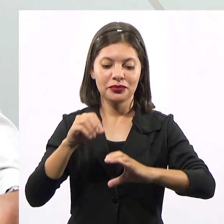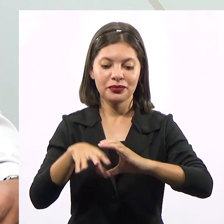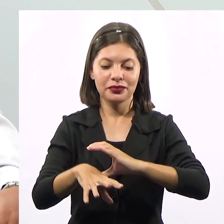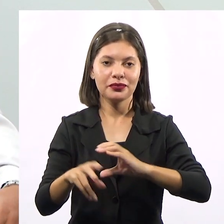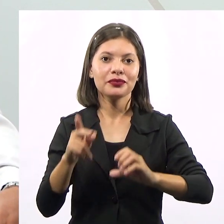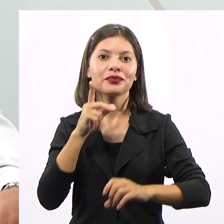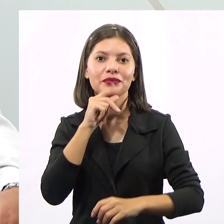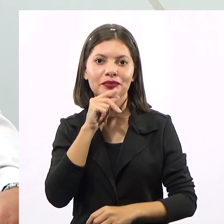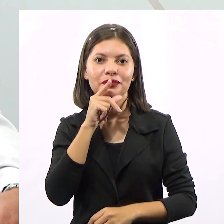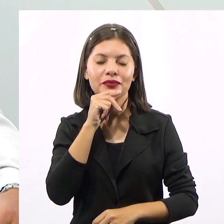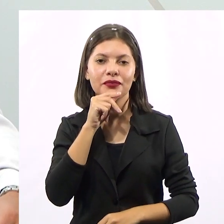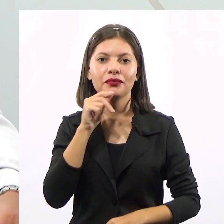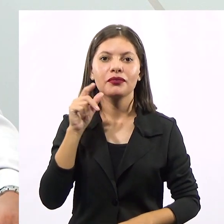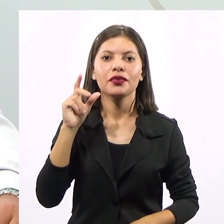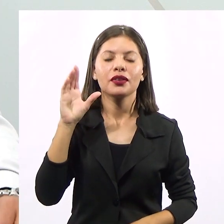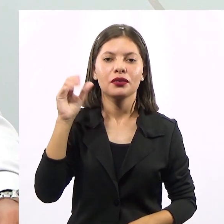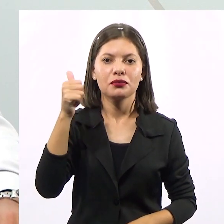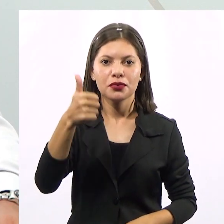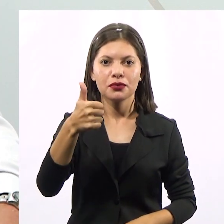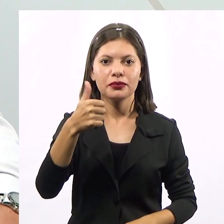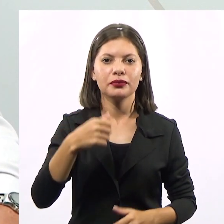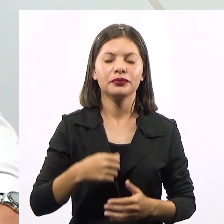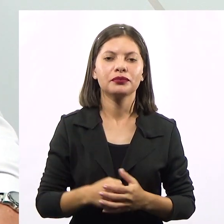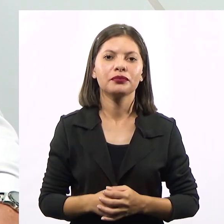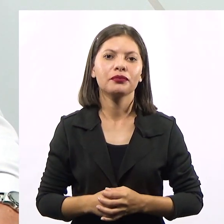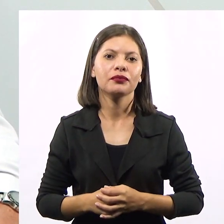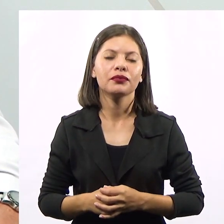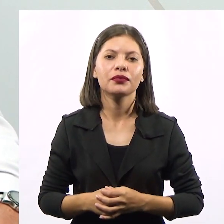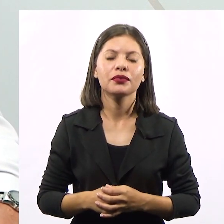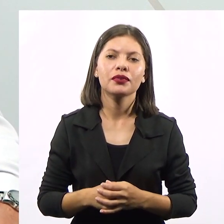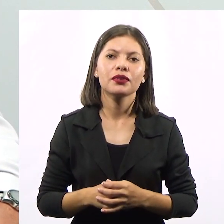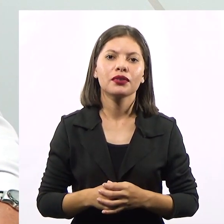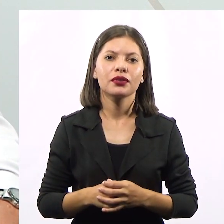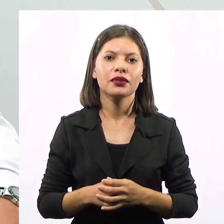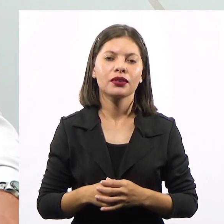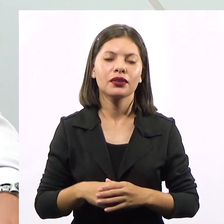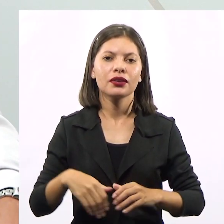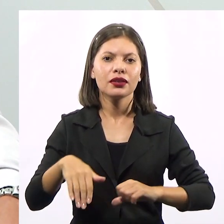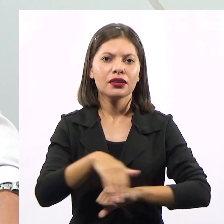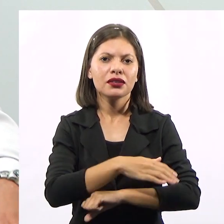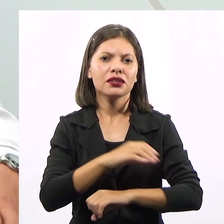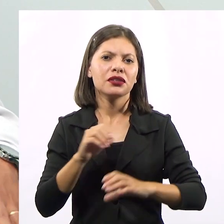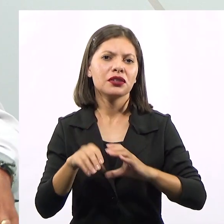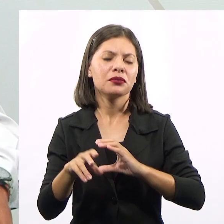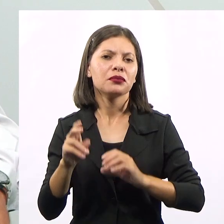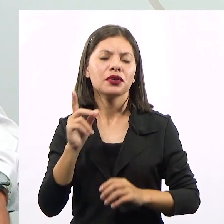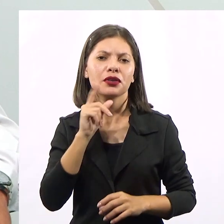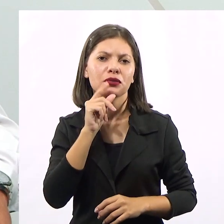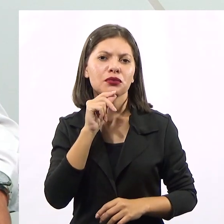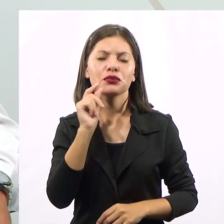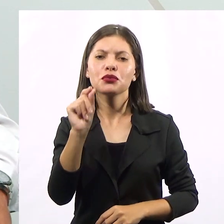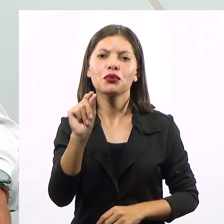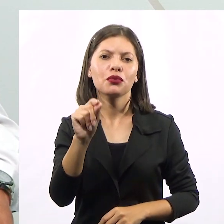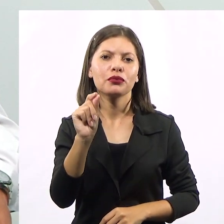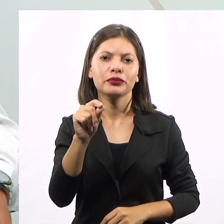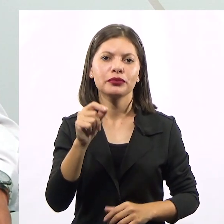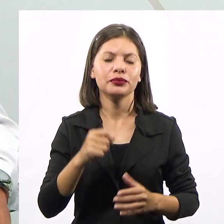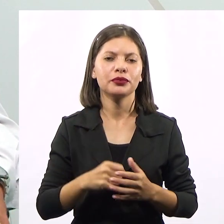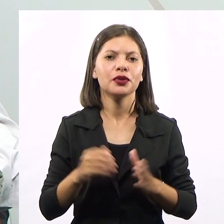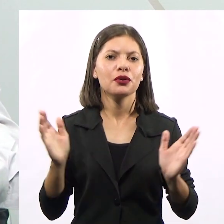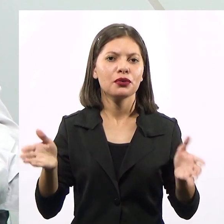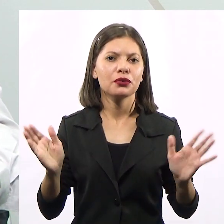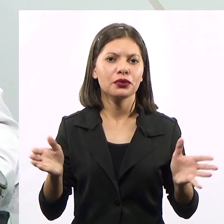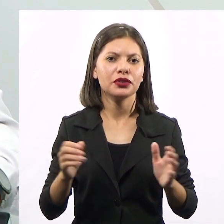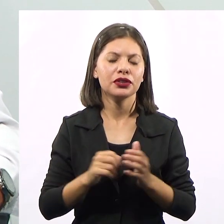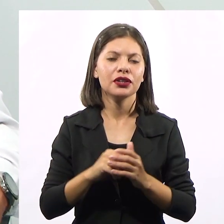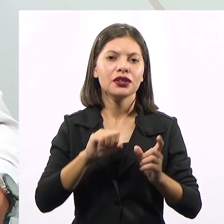com saneamento básico. E aí eu deixo a curiosidade para vocês. Como que é o saneamento básico numa cidade como Porto Velho nos dias atuais?